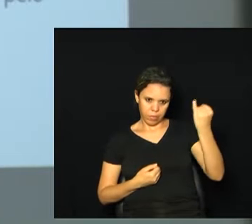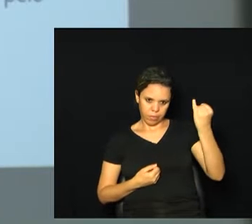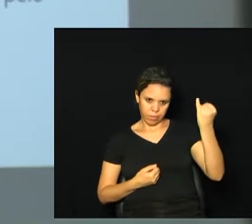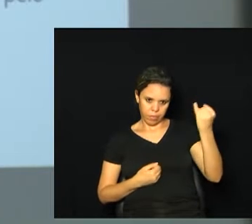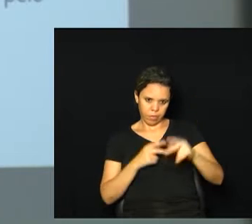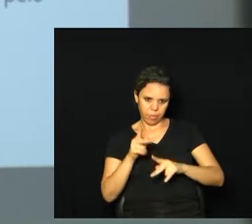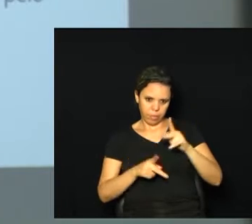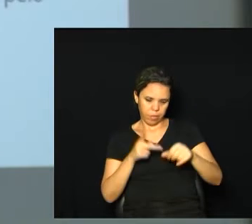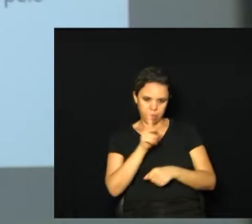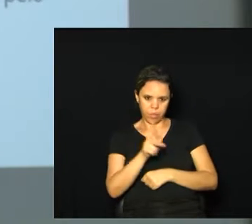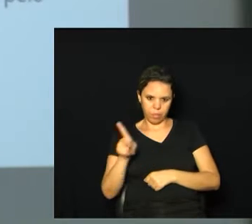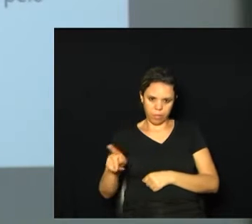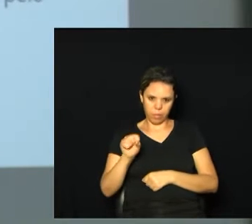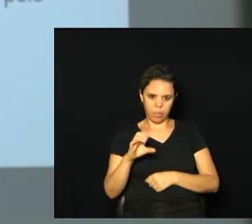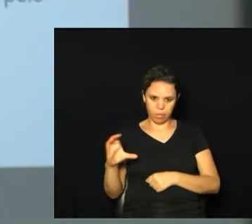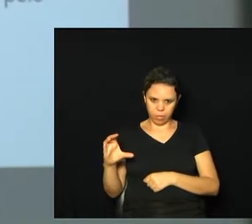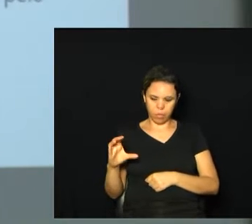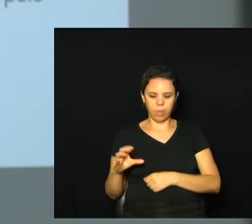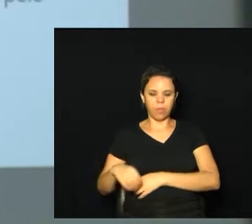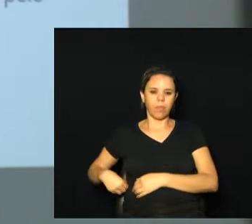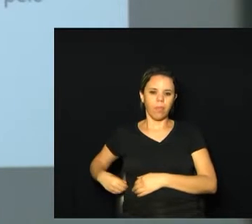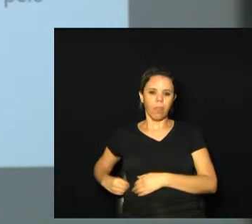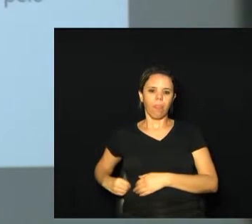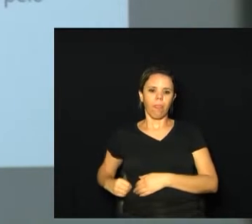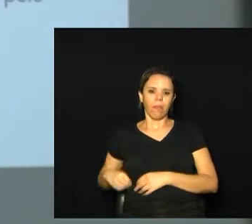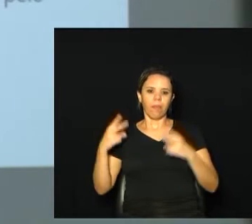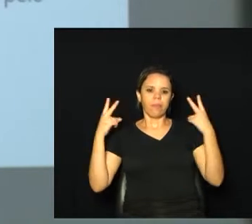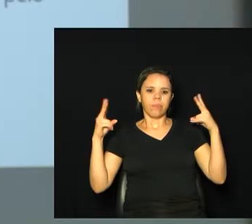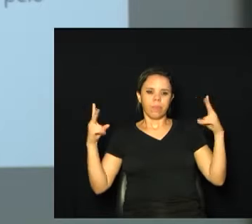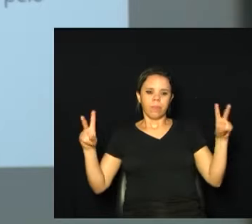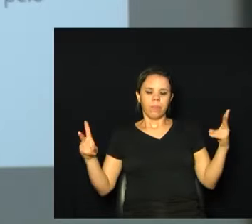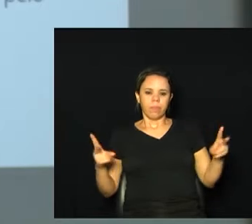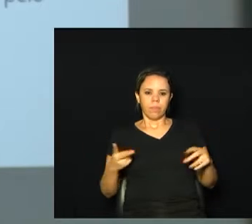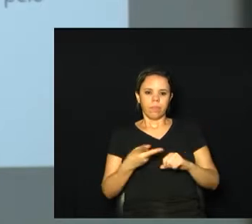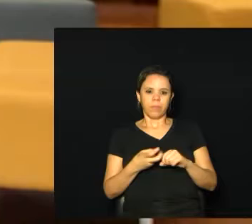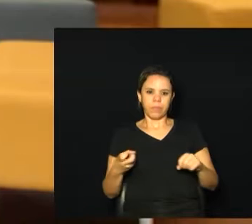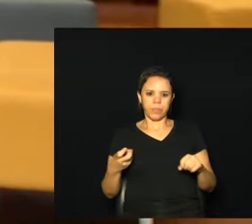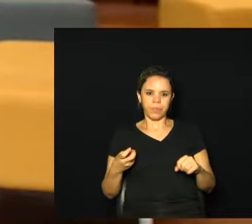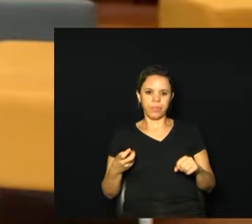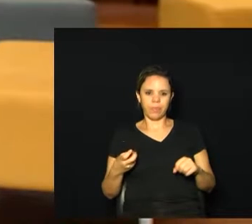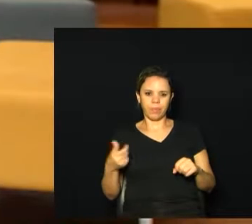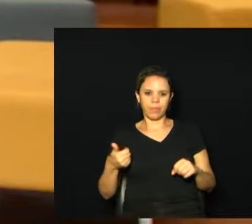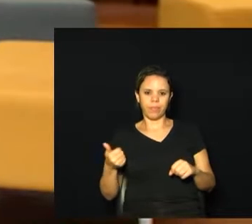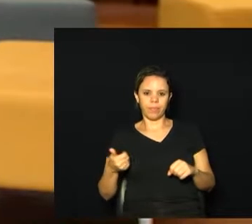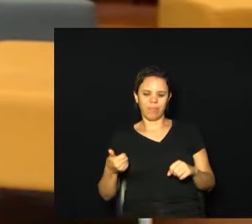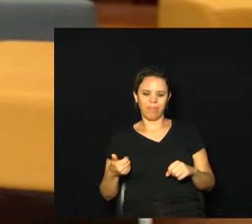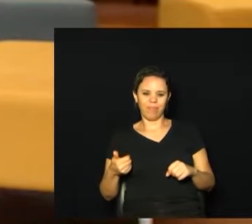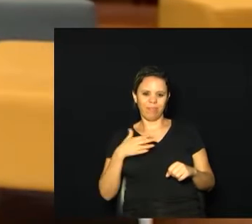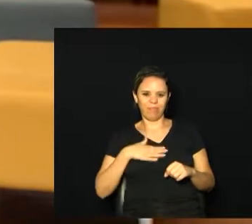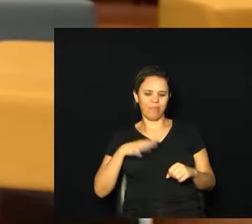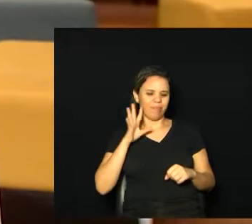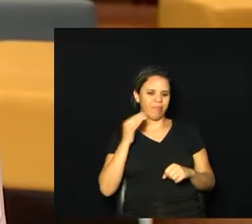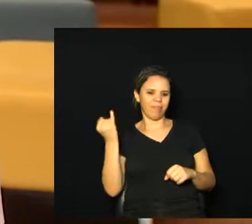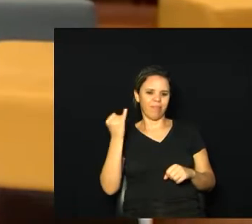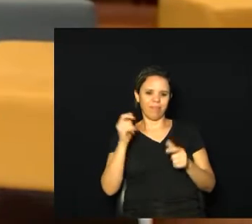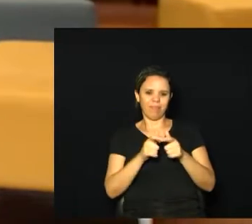do pessoal, dos professores do Senac aí nessa sua vitória, né, nesse aplicativo, primeiro lugar? A importância deles